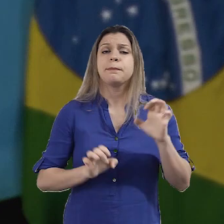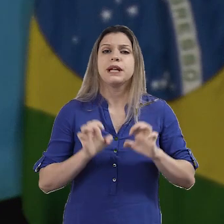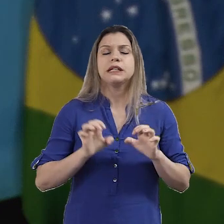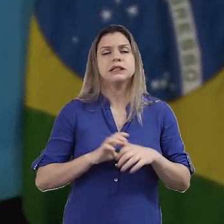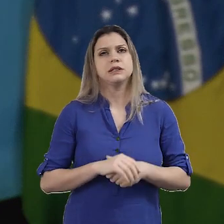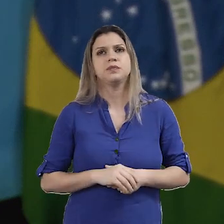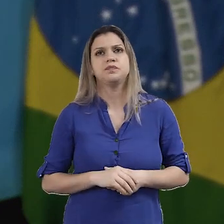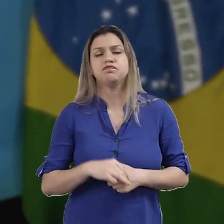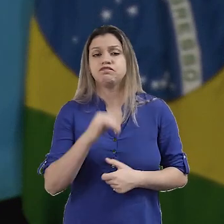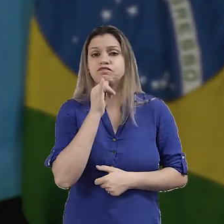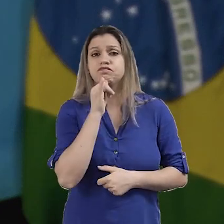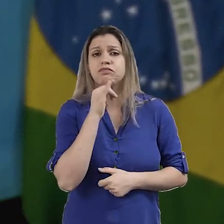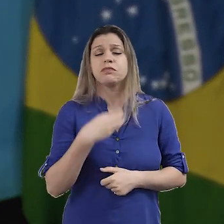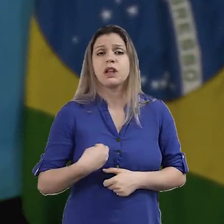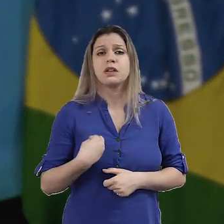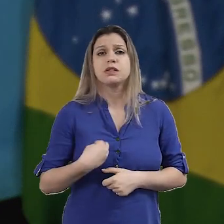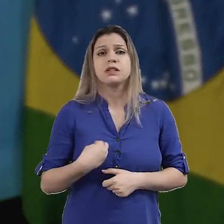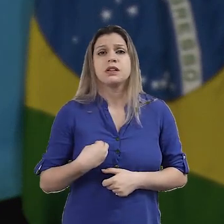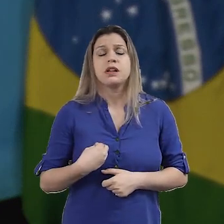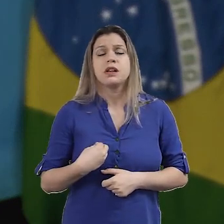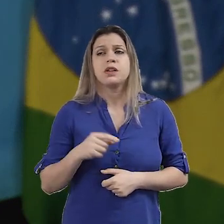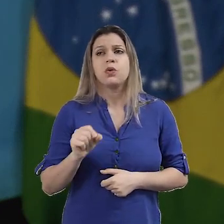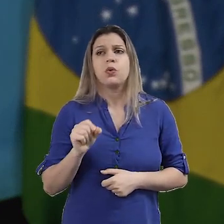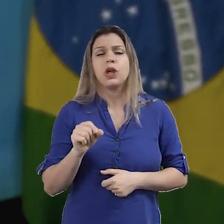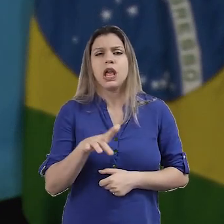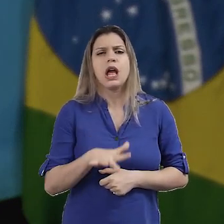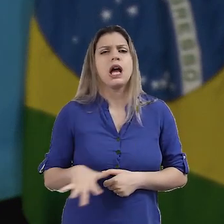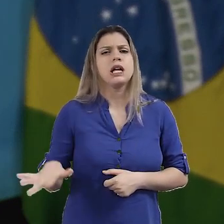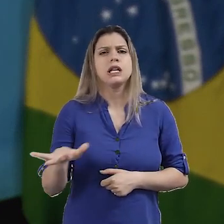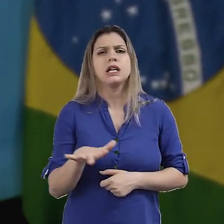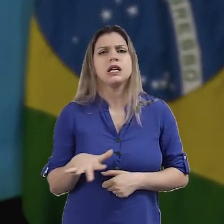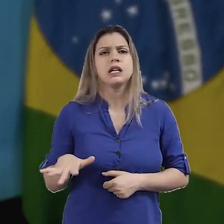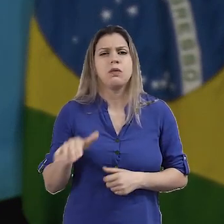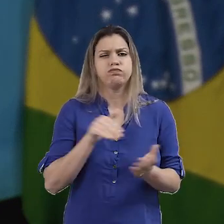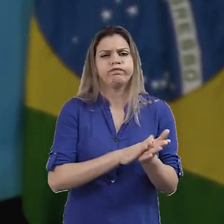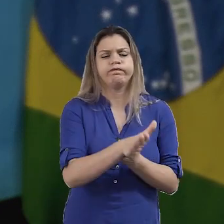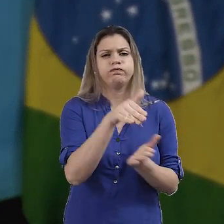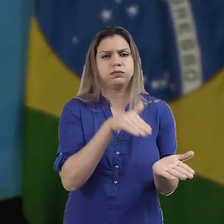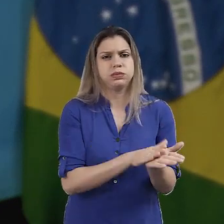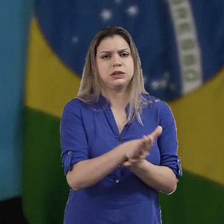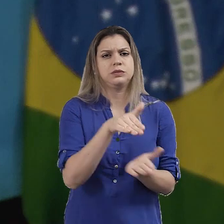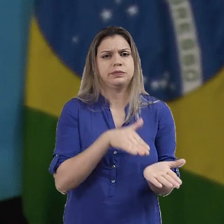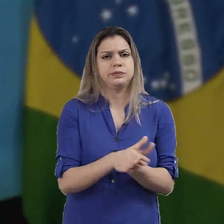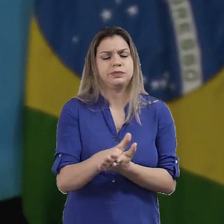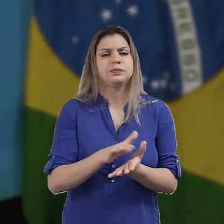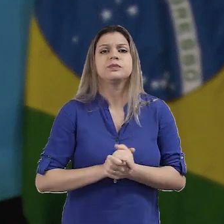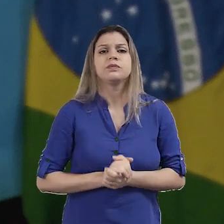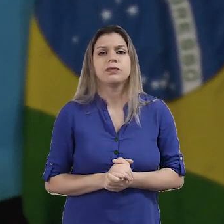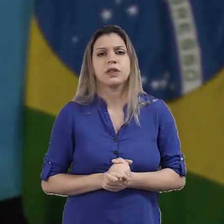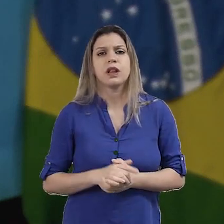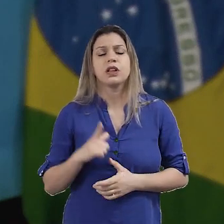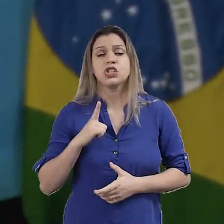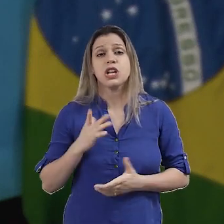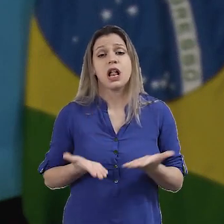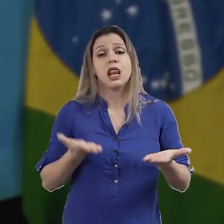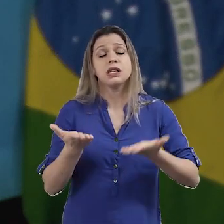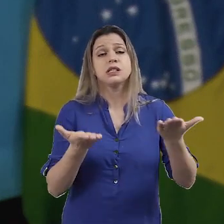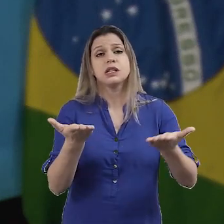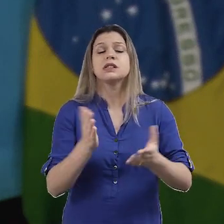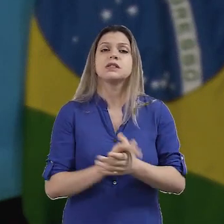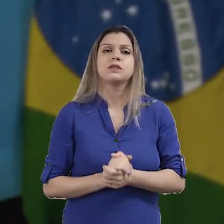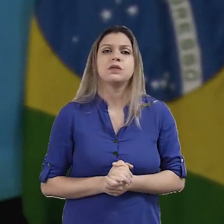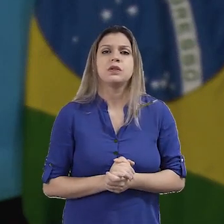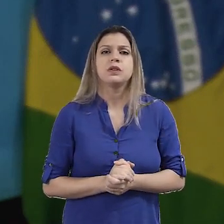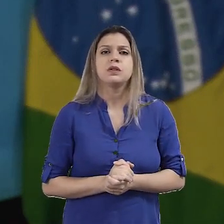uma empresa que participava, empresa na área de gráfica, participava das